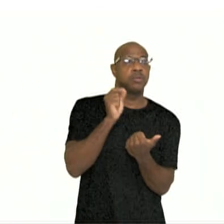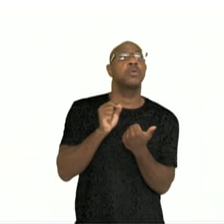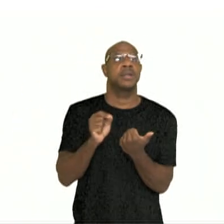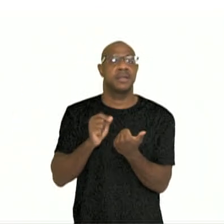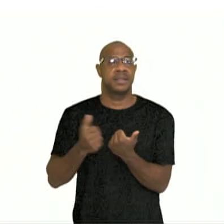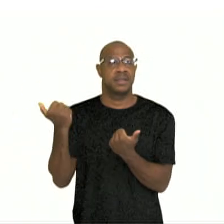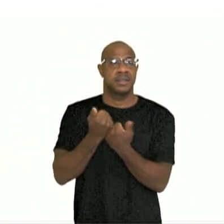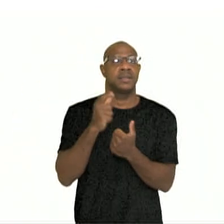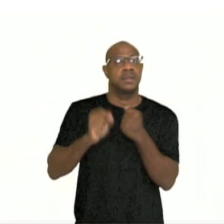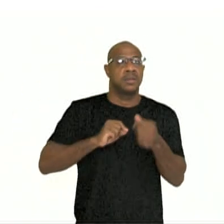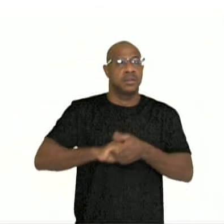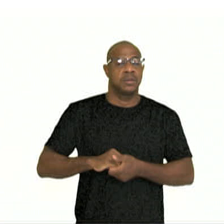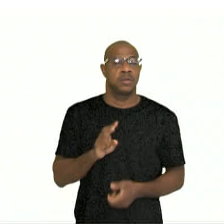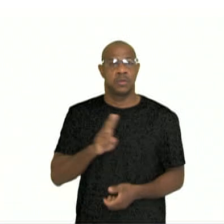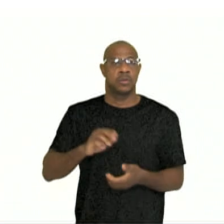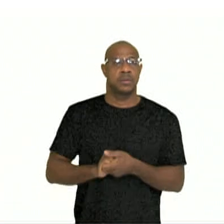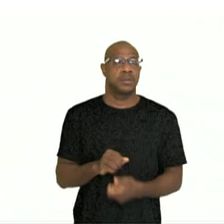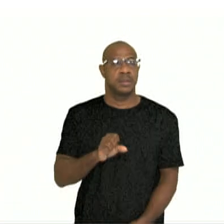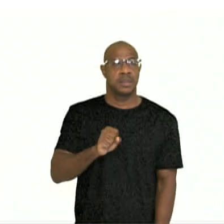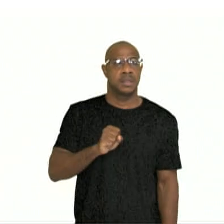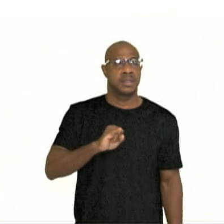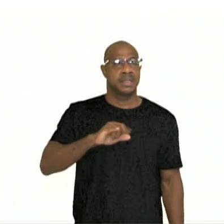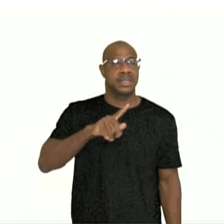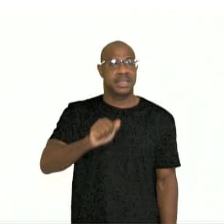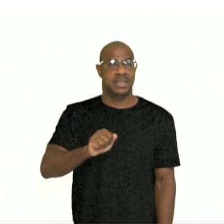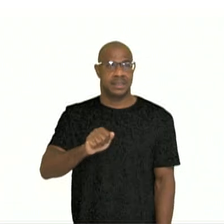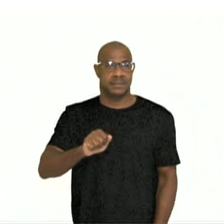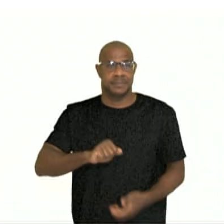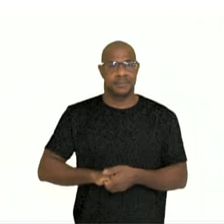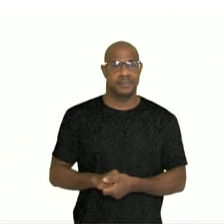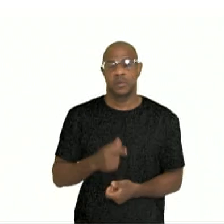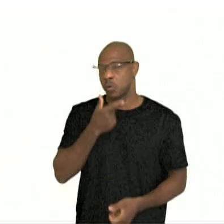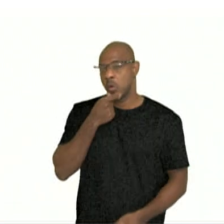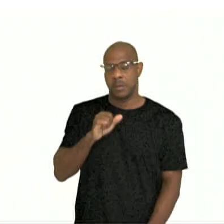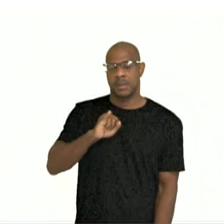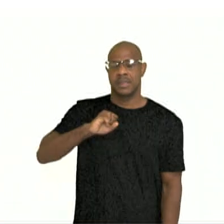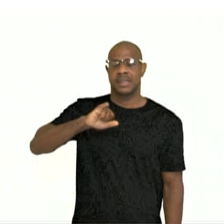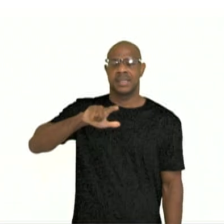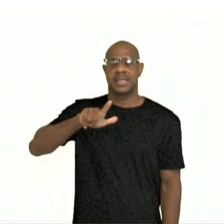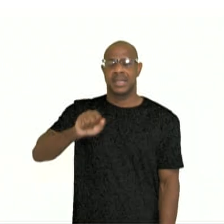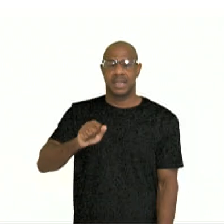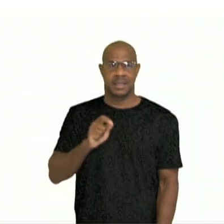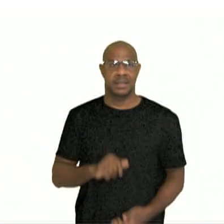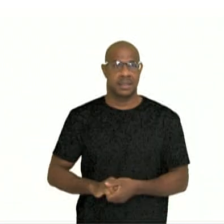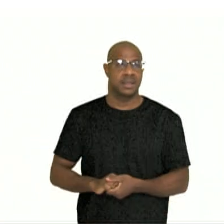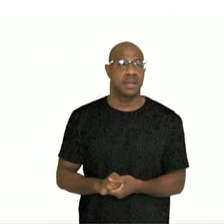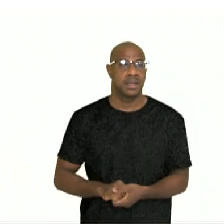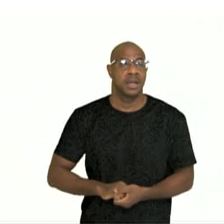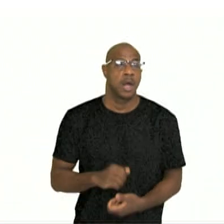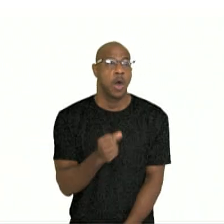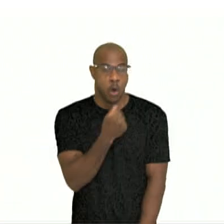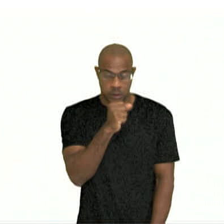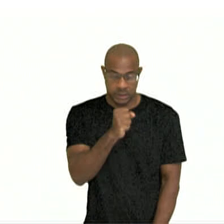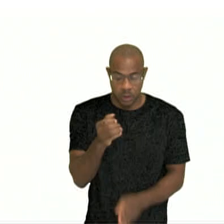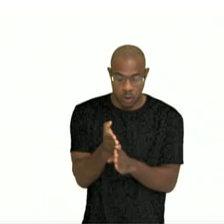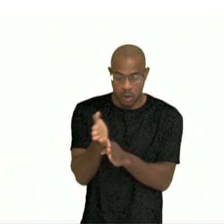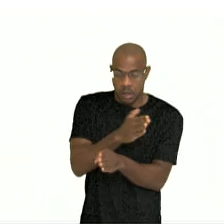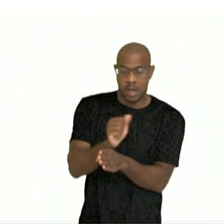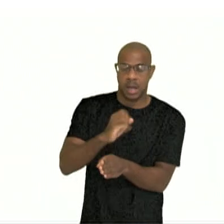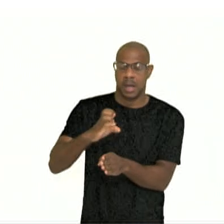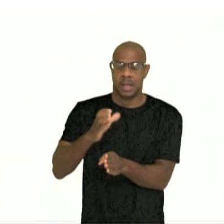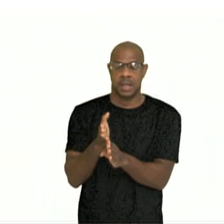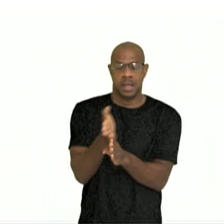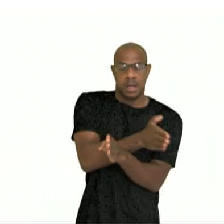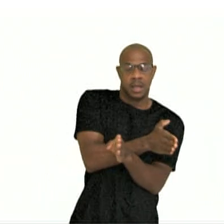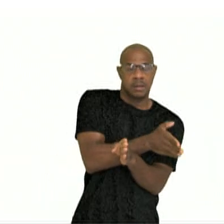que vem do latim o nome dele, né, Sila ou Sula. Em 88 a.C., pessoal, ele vai aproveitar essa popularidade,